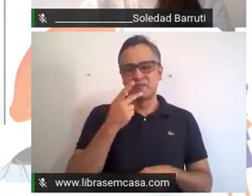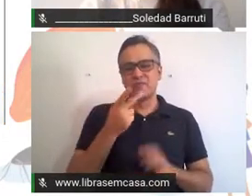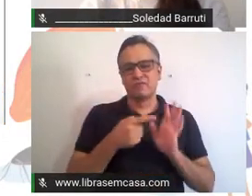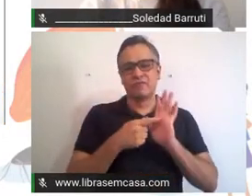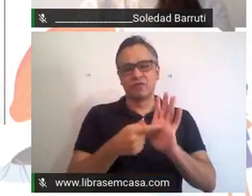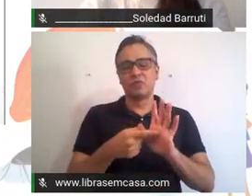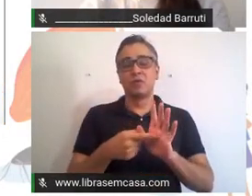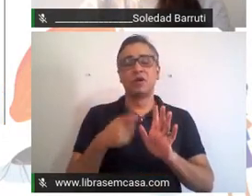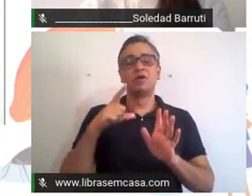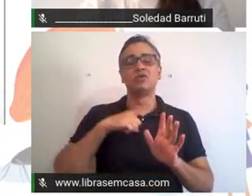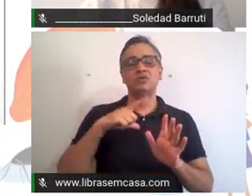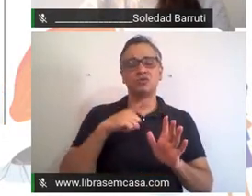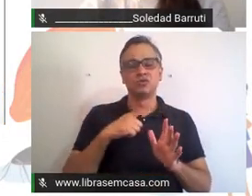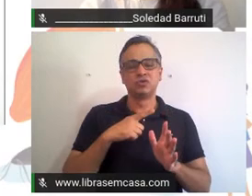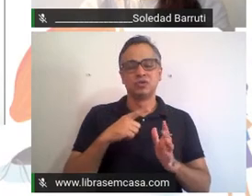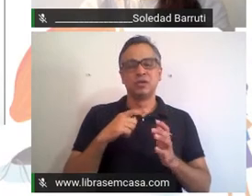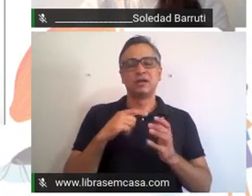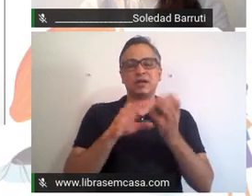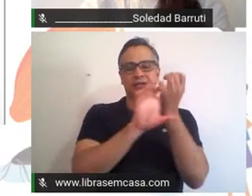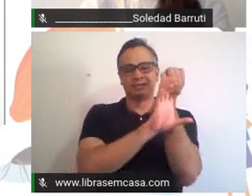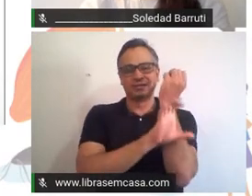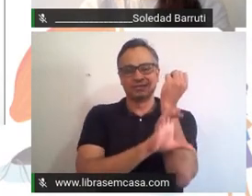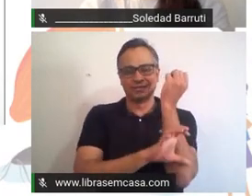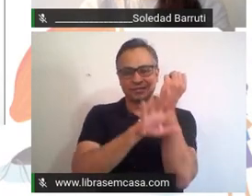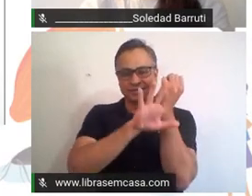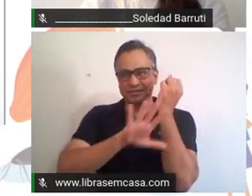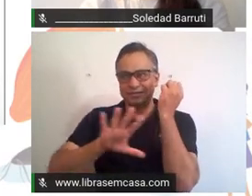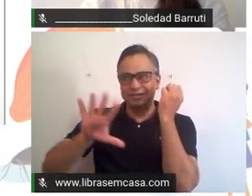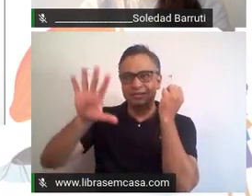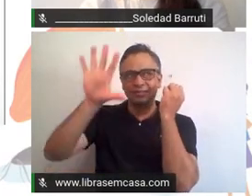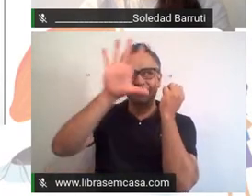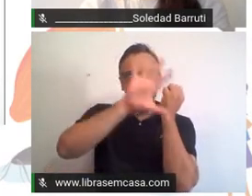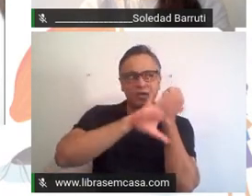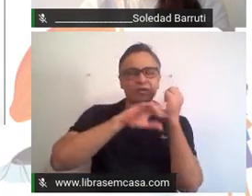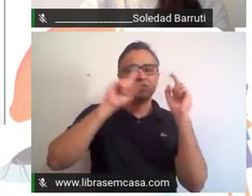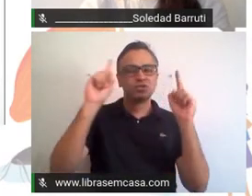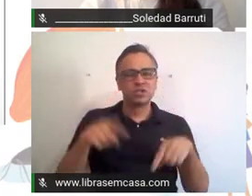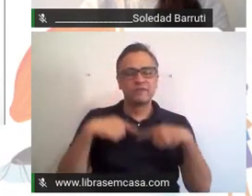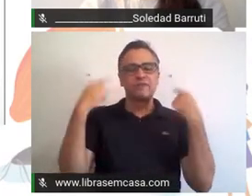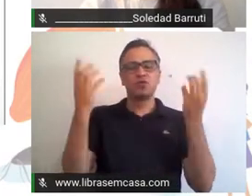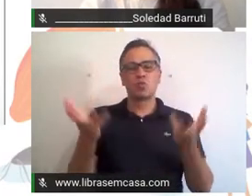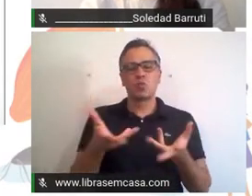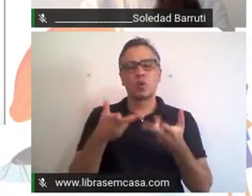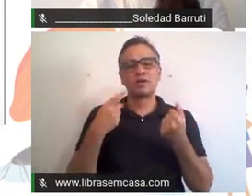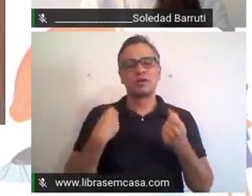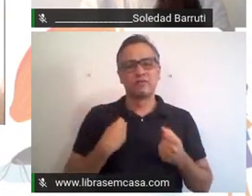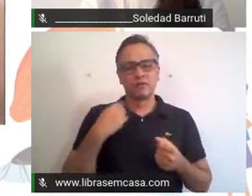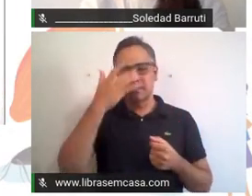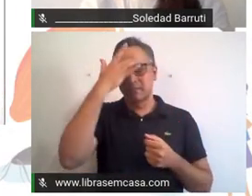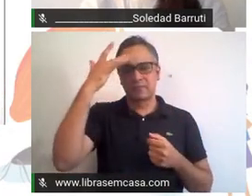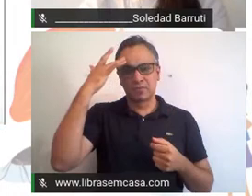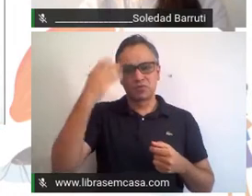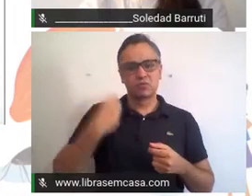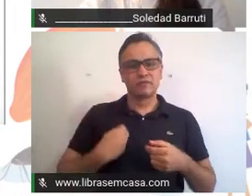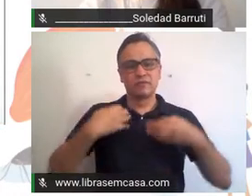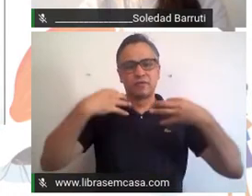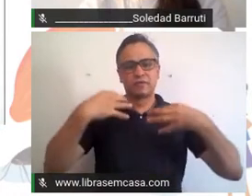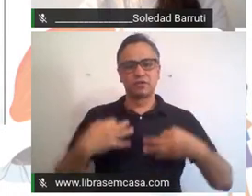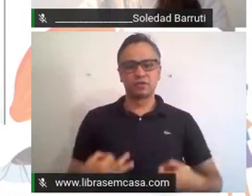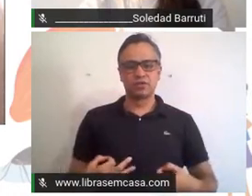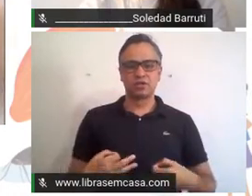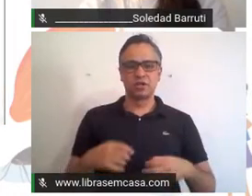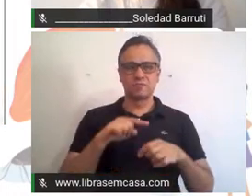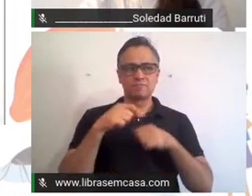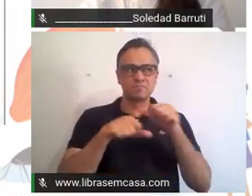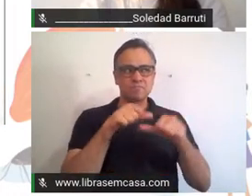tem desafios importantíssimos, né, para a qualidade de vida, para a sobrevivência digna das pessoas, virar uma região